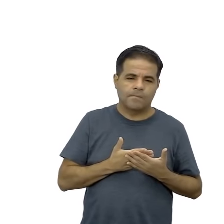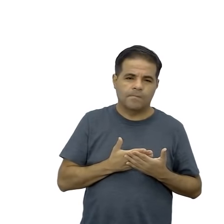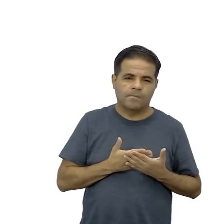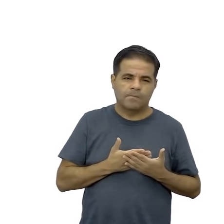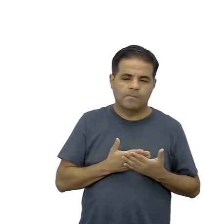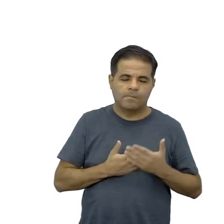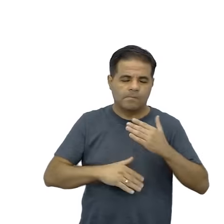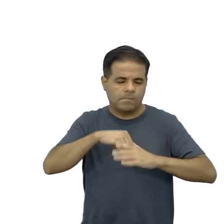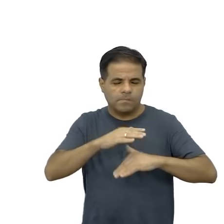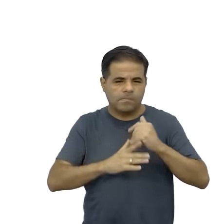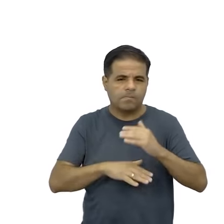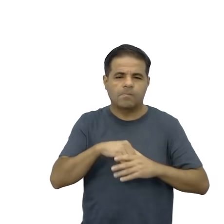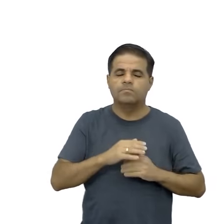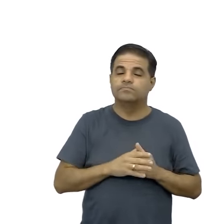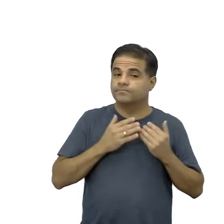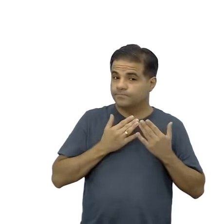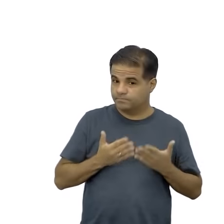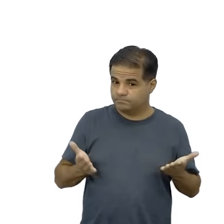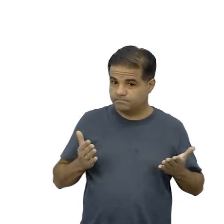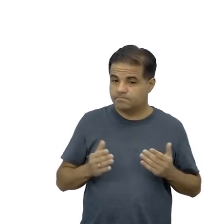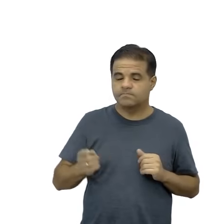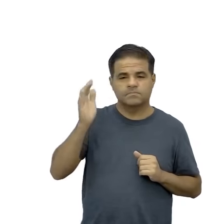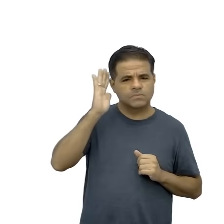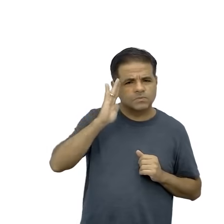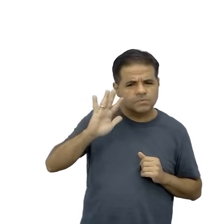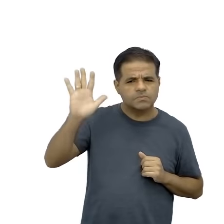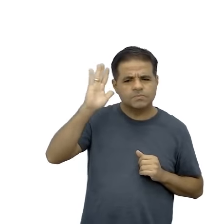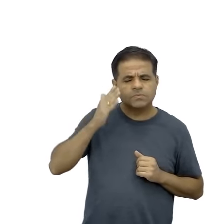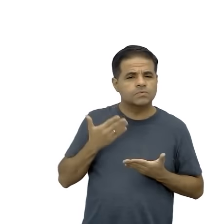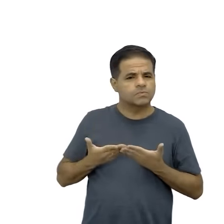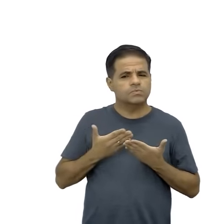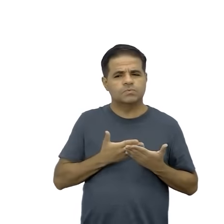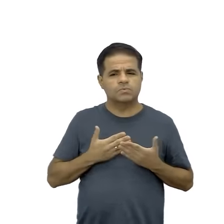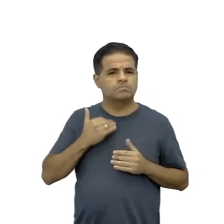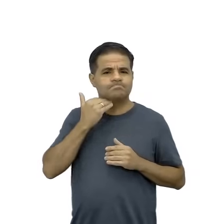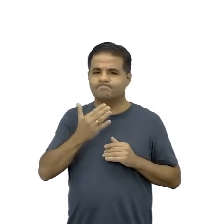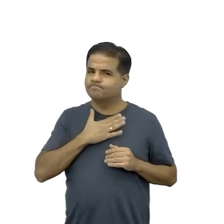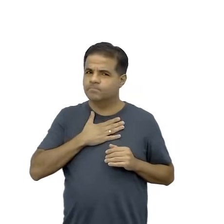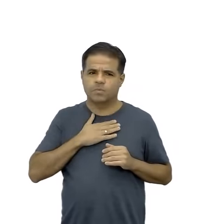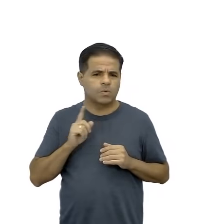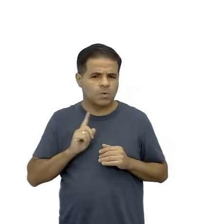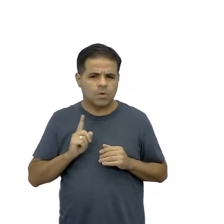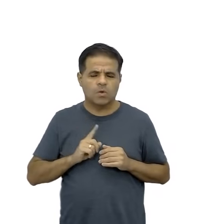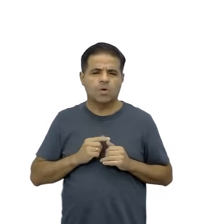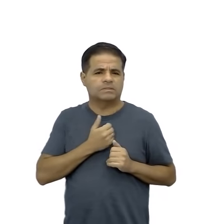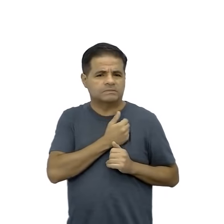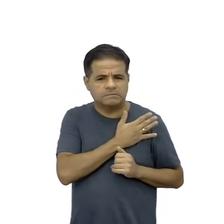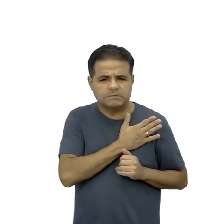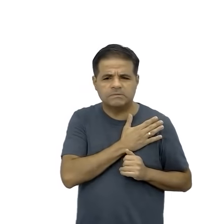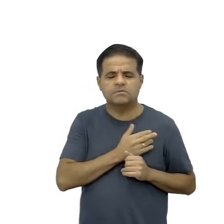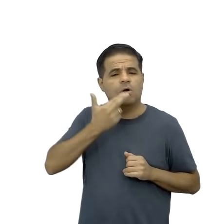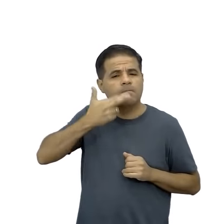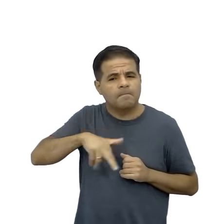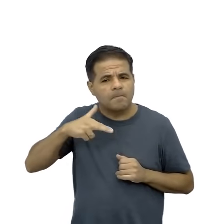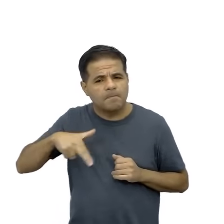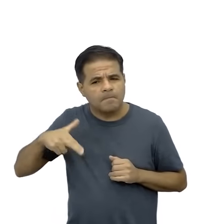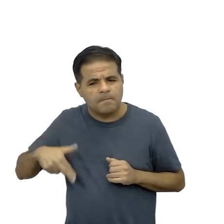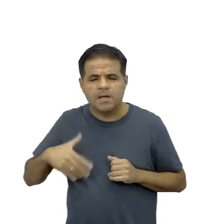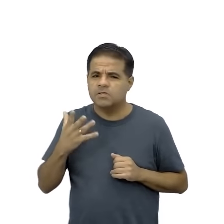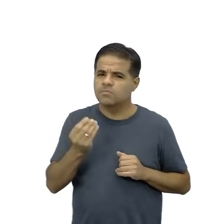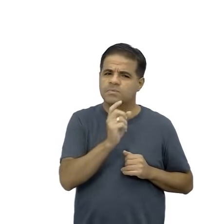dessa habilidade. Então, eu penso que, às vezes, muitos estudantes não gostam ou são recriminados quando repetem, né,